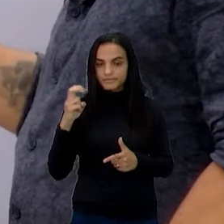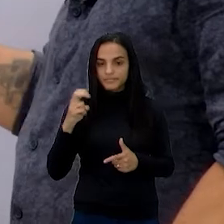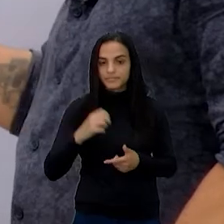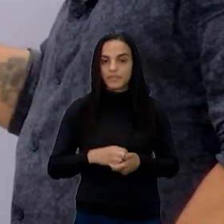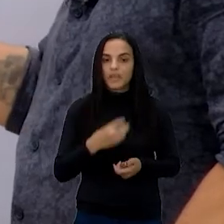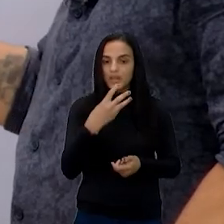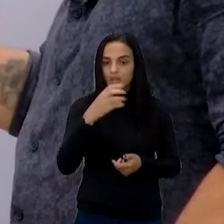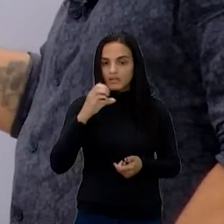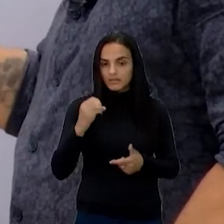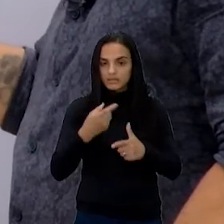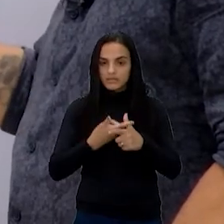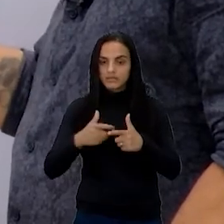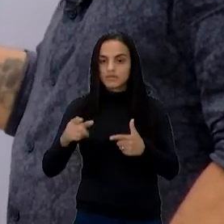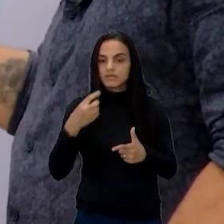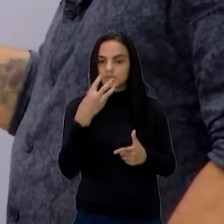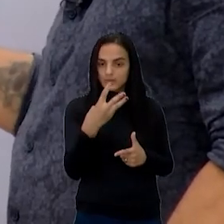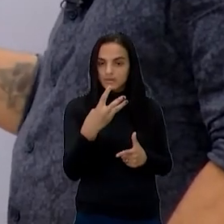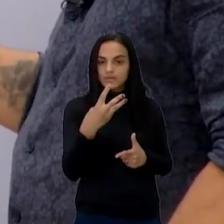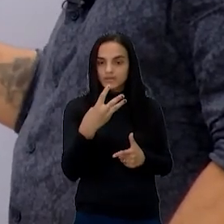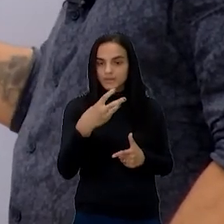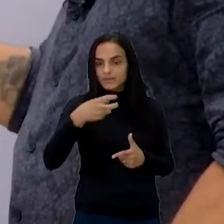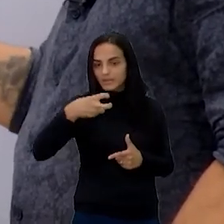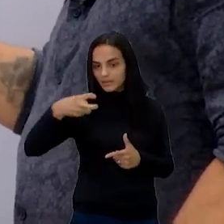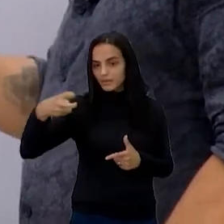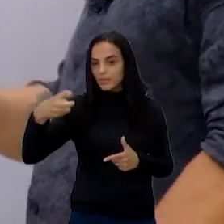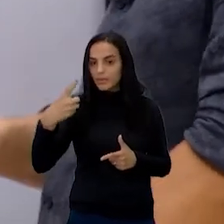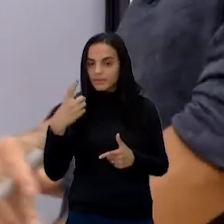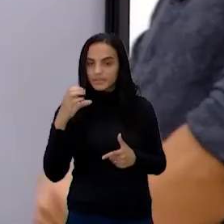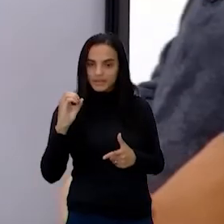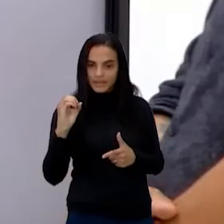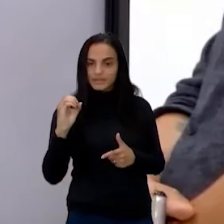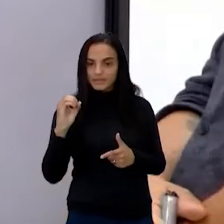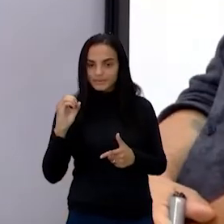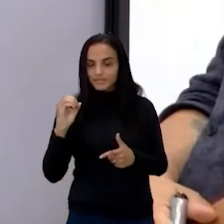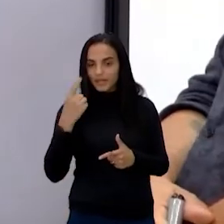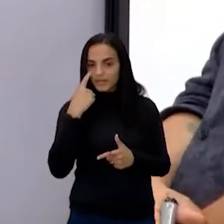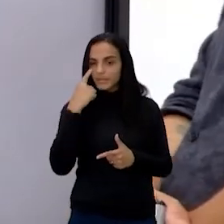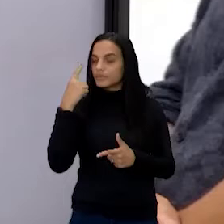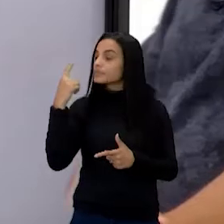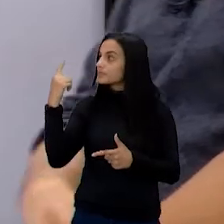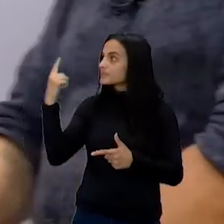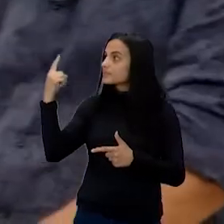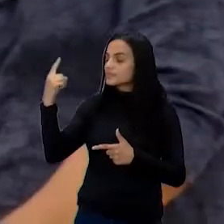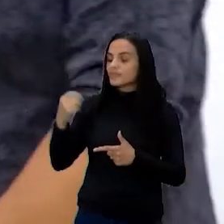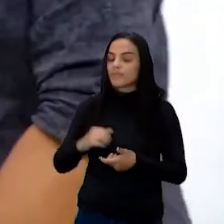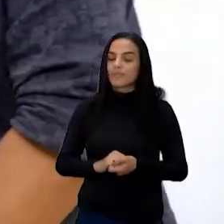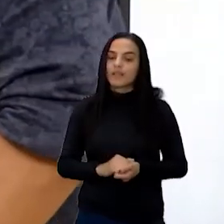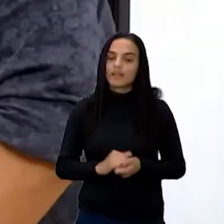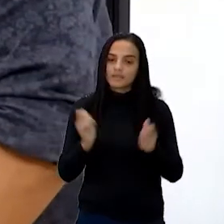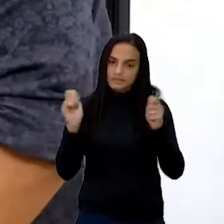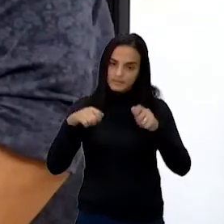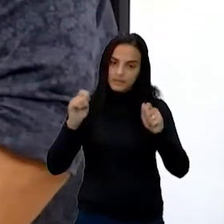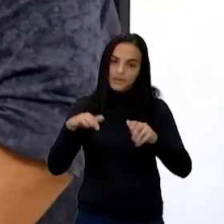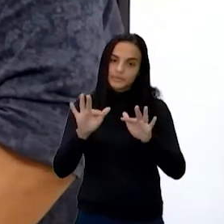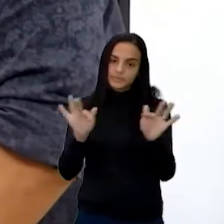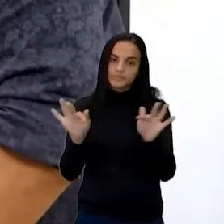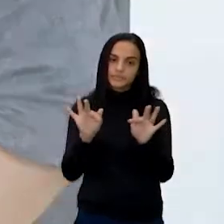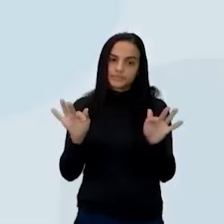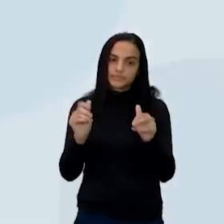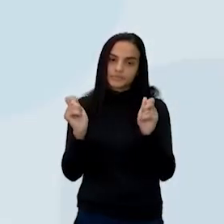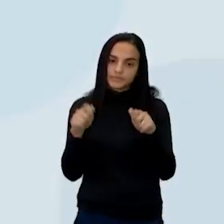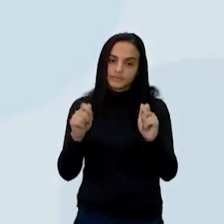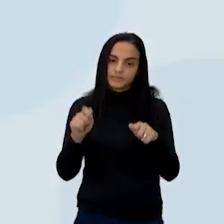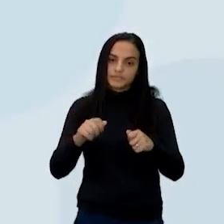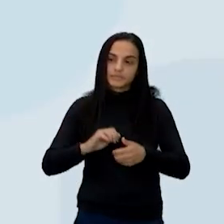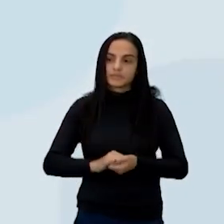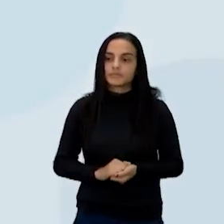30 dividido por 3 dá 10. Perceba que ainda dá para simplificar, né? Então eu vou simplificar mais